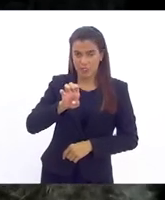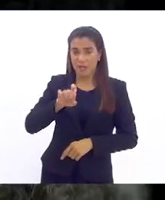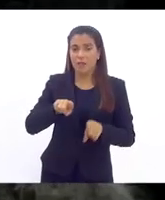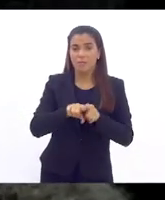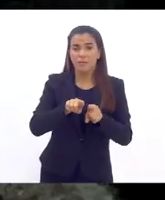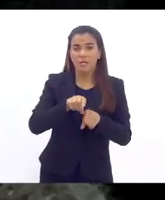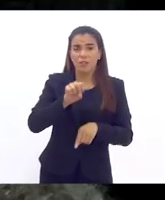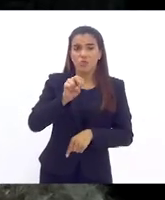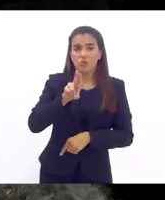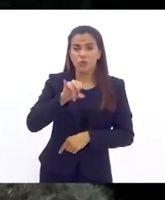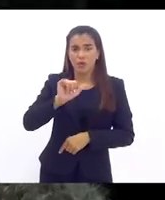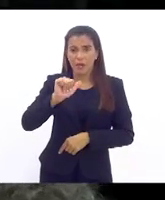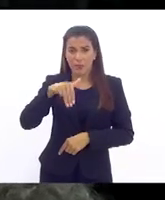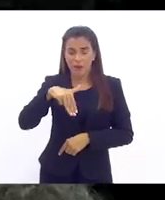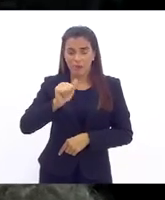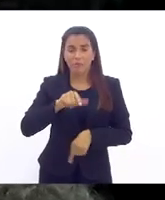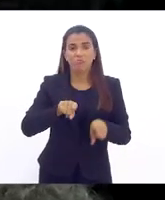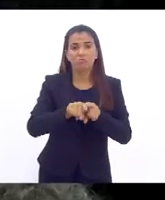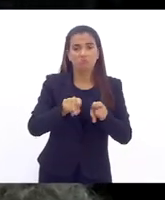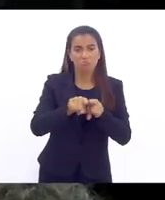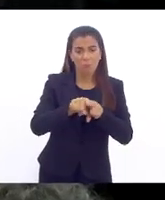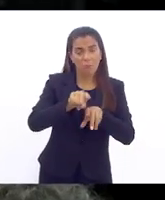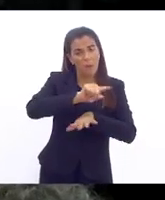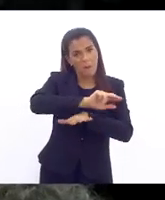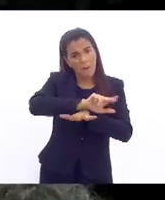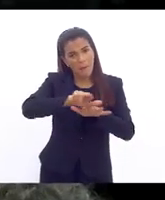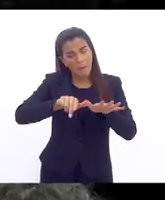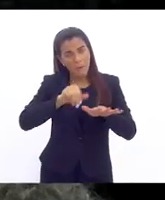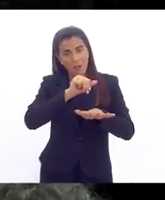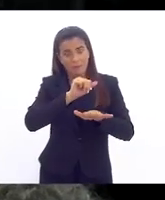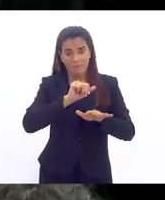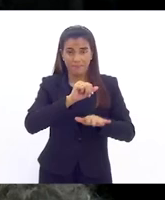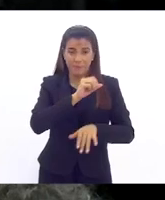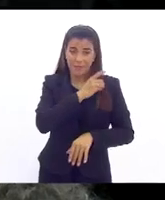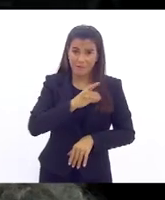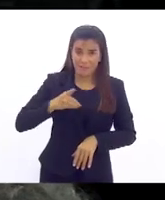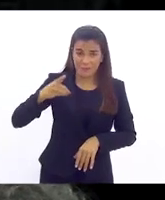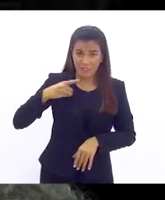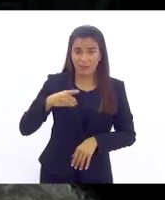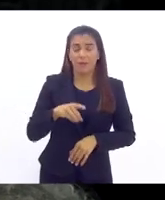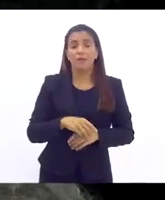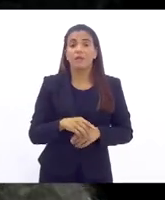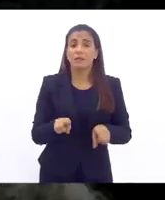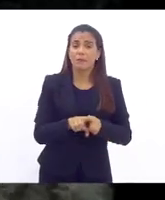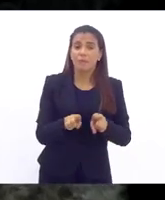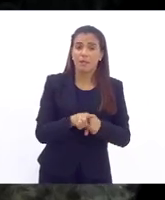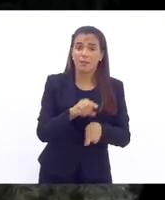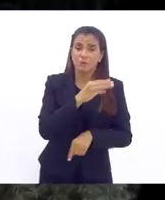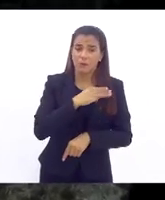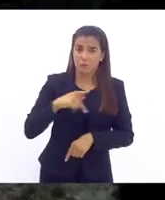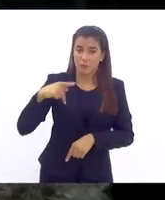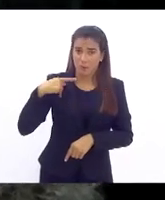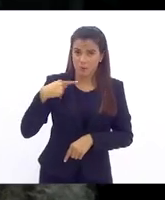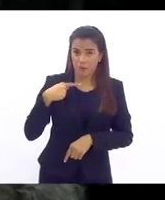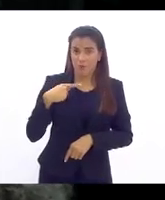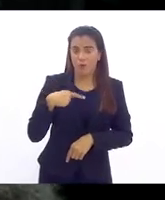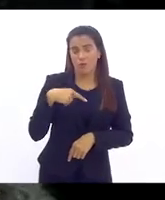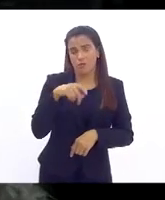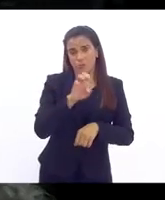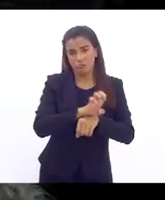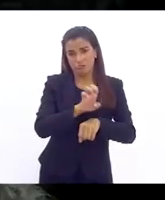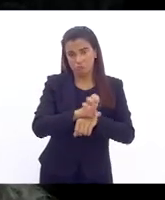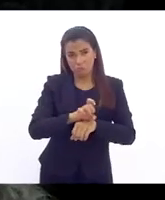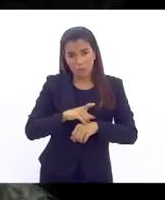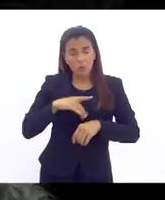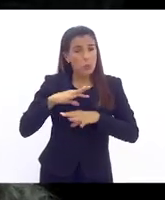do Ministério Público Federal no ministério público estadual aonde nós esclarecemos todos o processo de